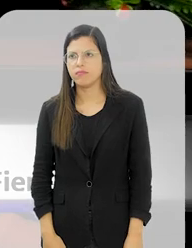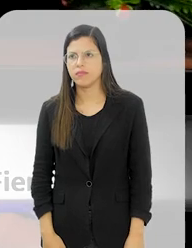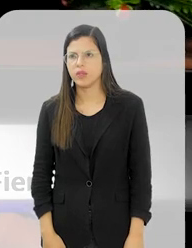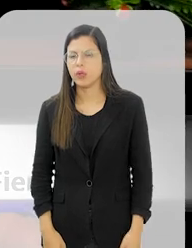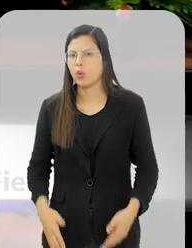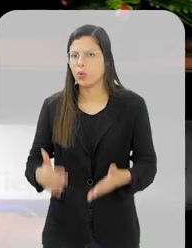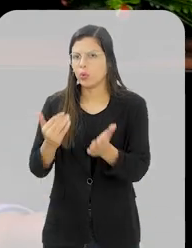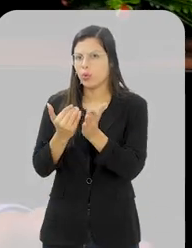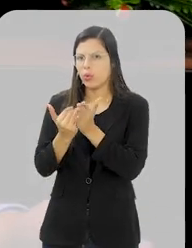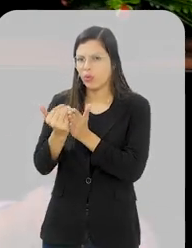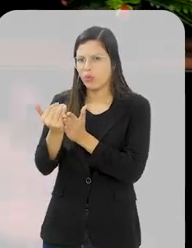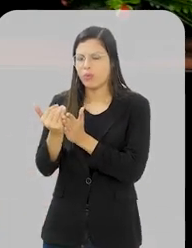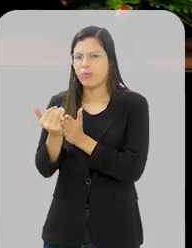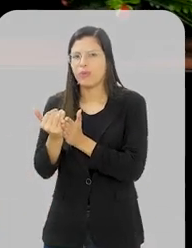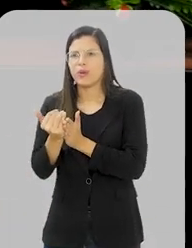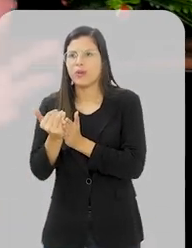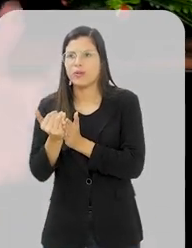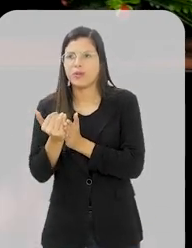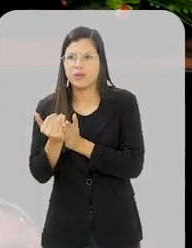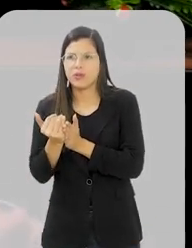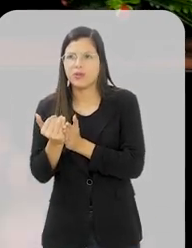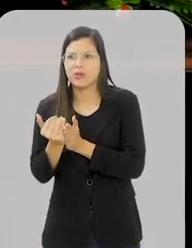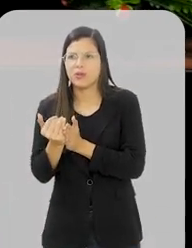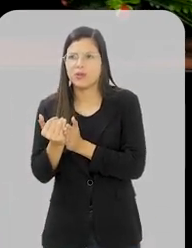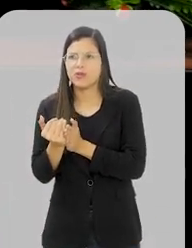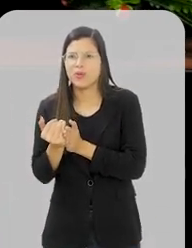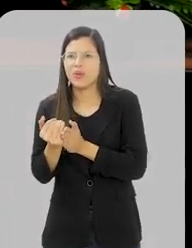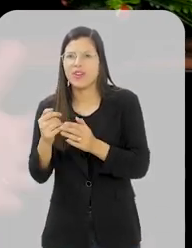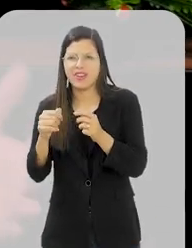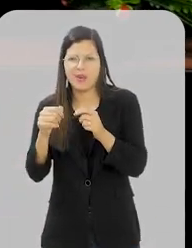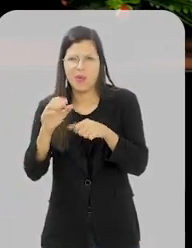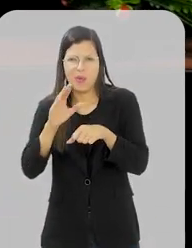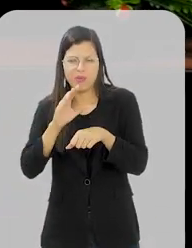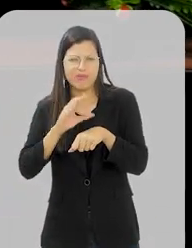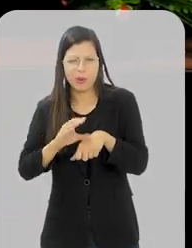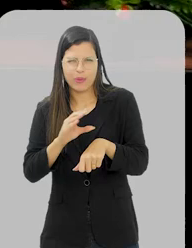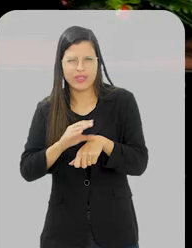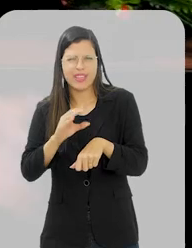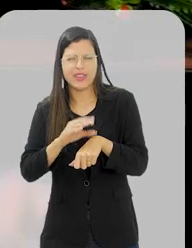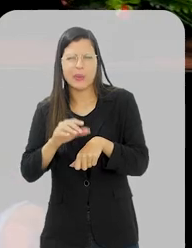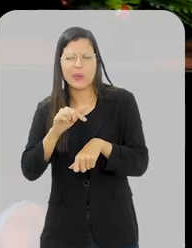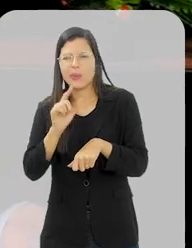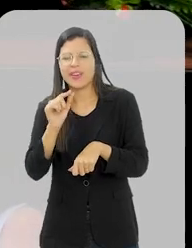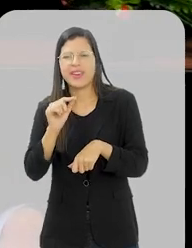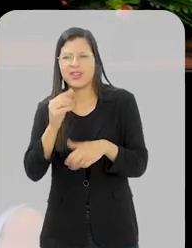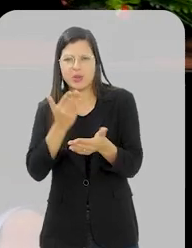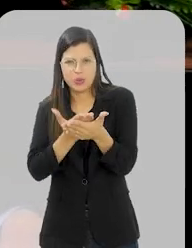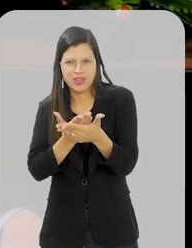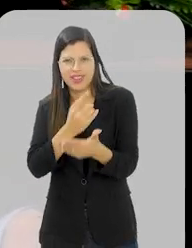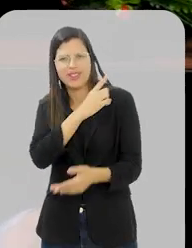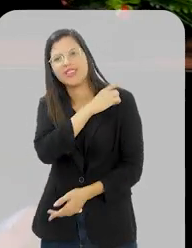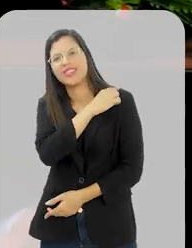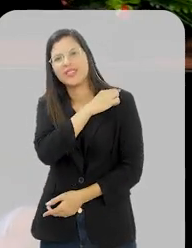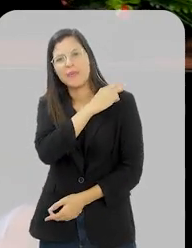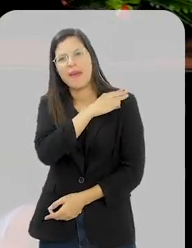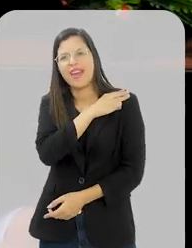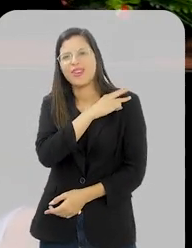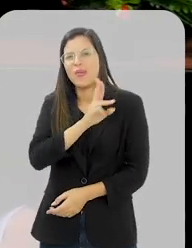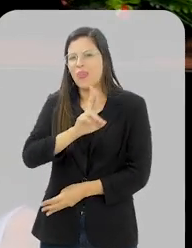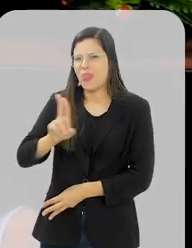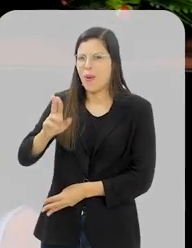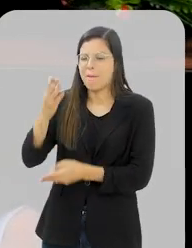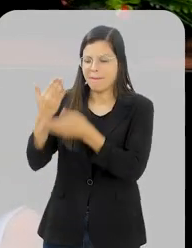ah no início quando ainda era cursava o ginasial na minha época era ginásio era